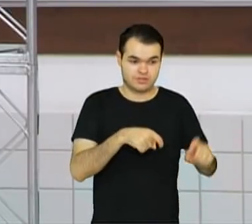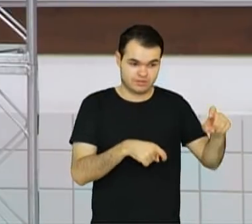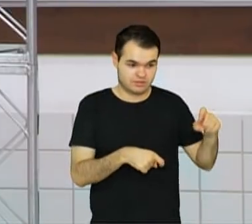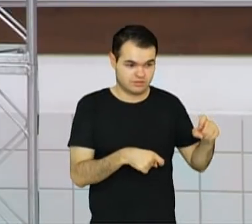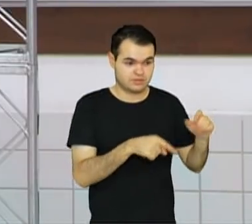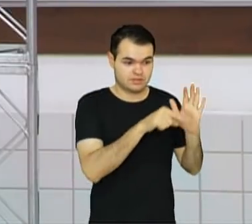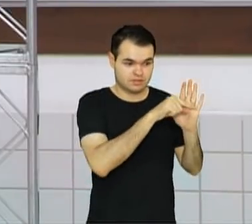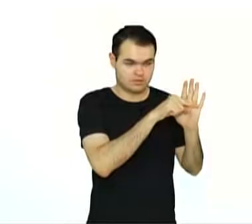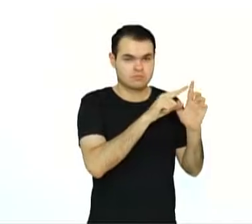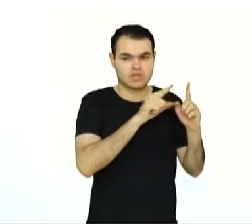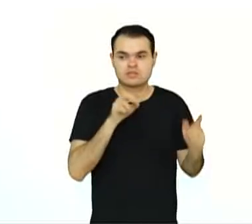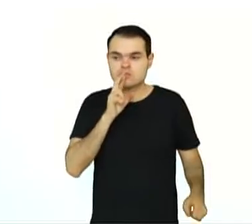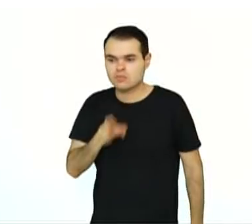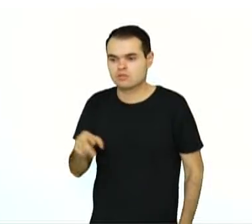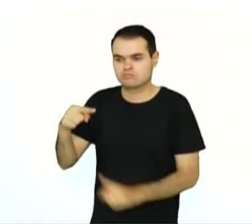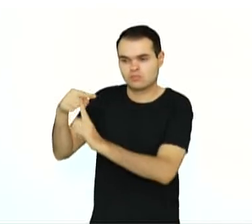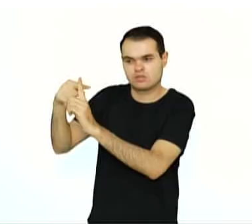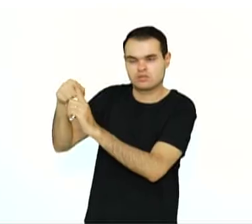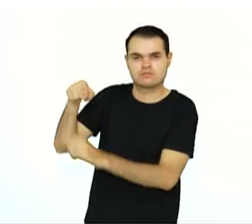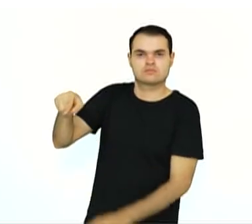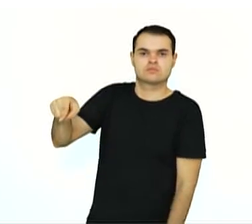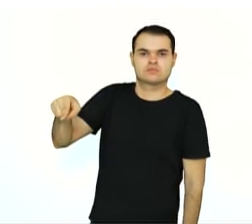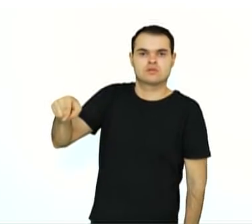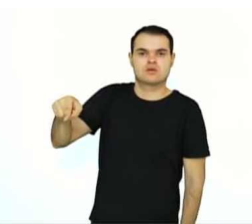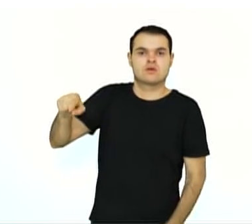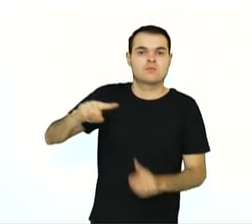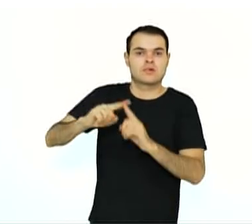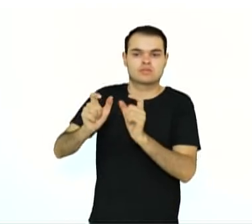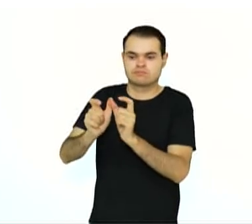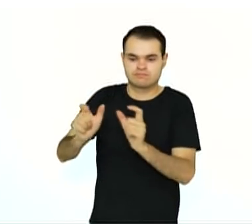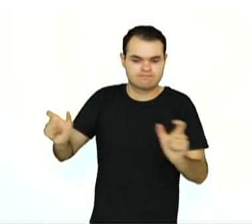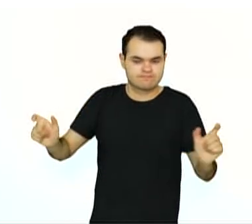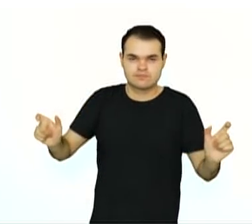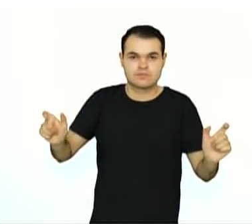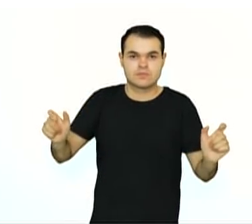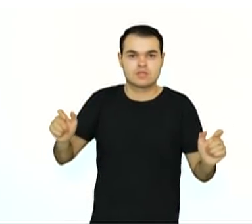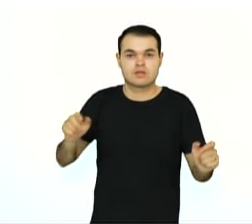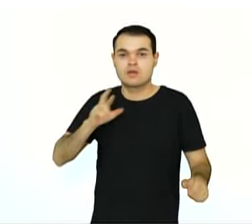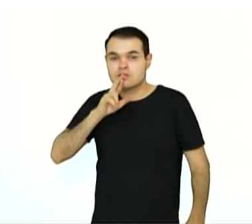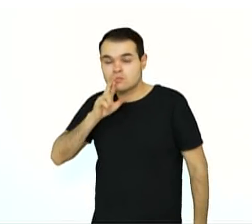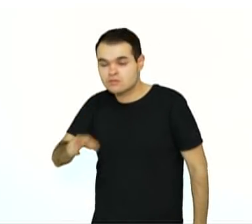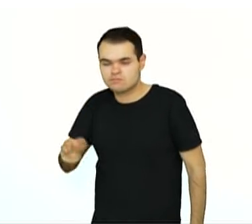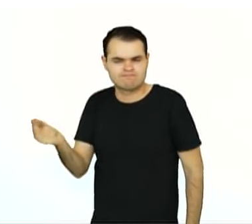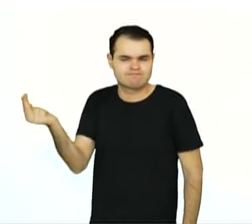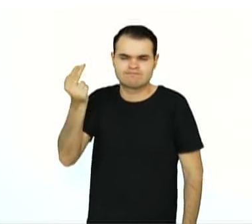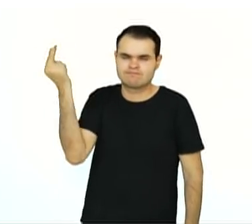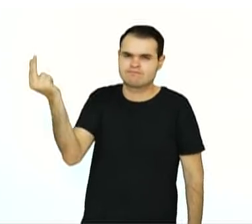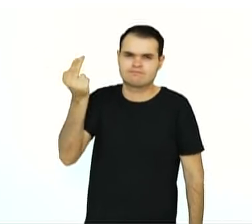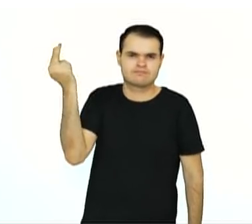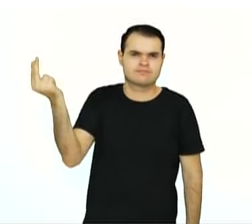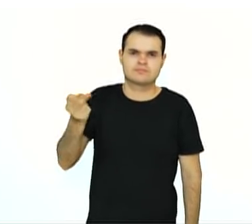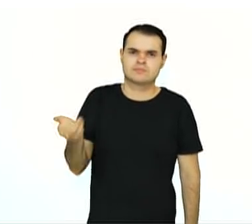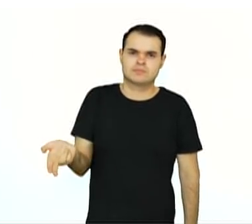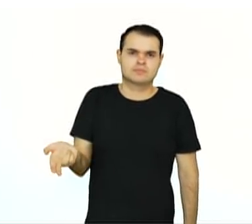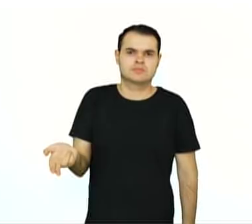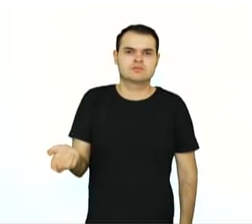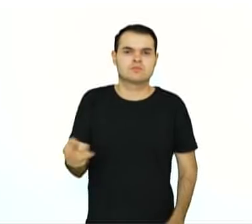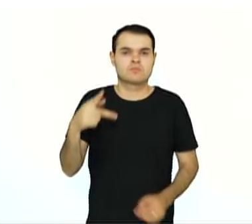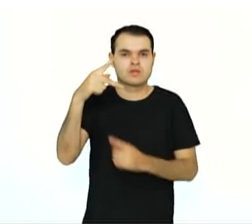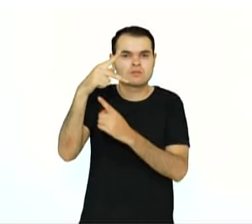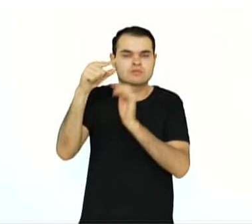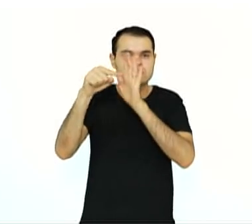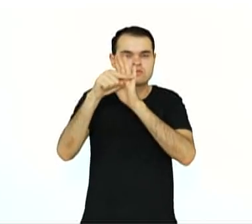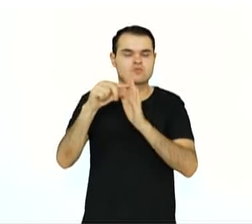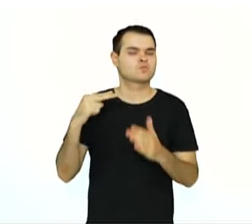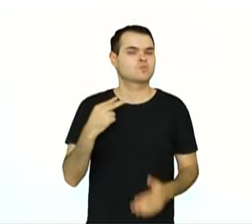negativo. É necessário que a operação não produza resultados absurdos. Eu produzi uma área positiva, mas o perímetro ficou negativo.